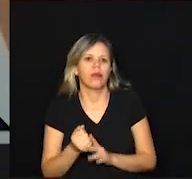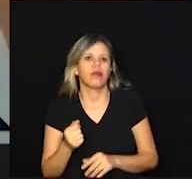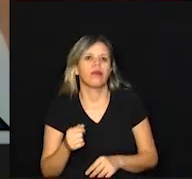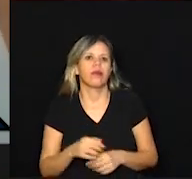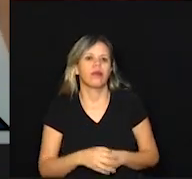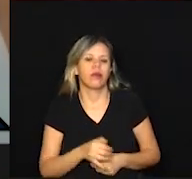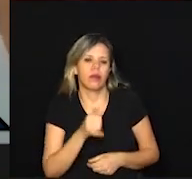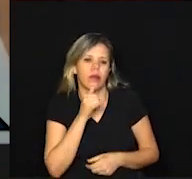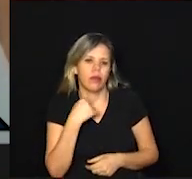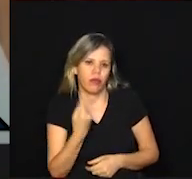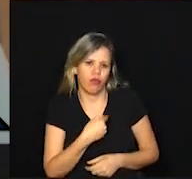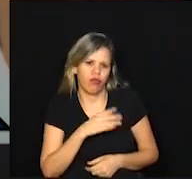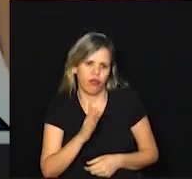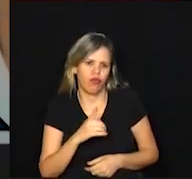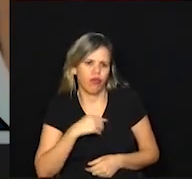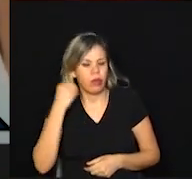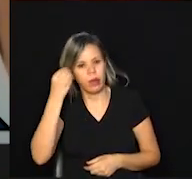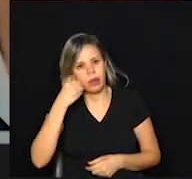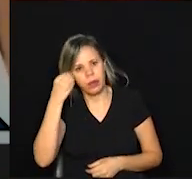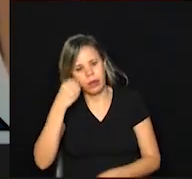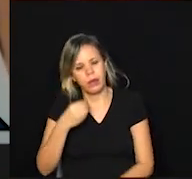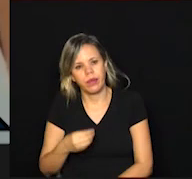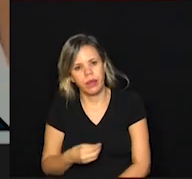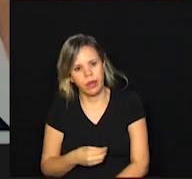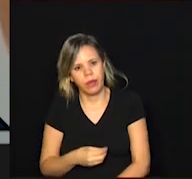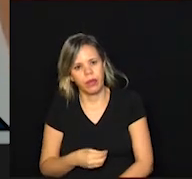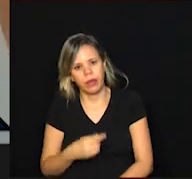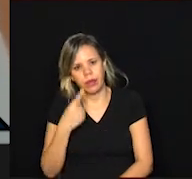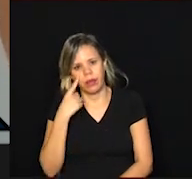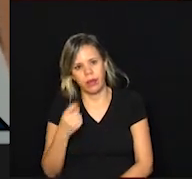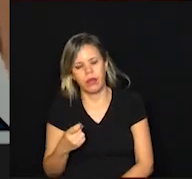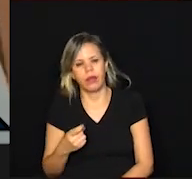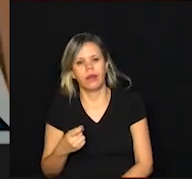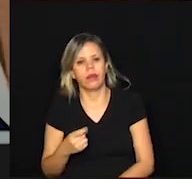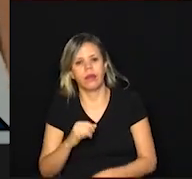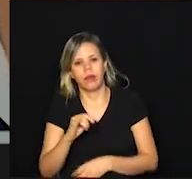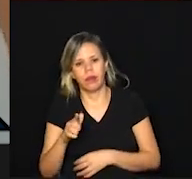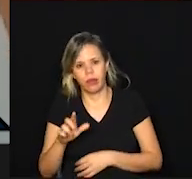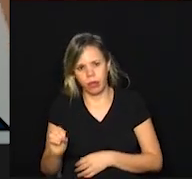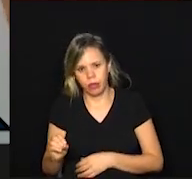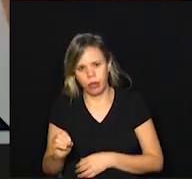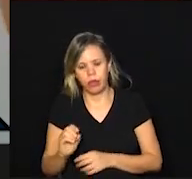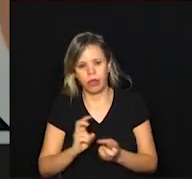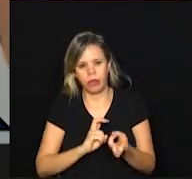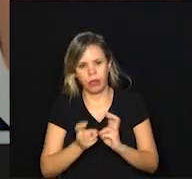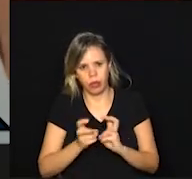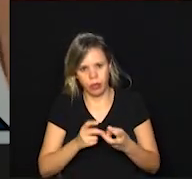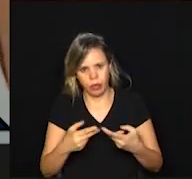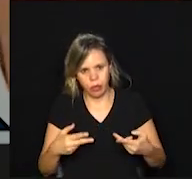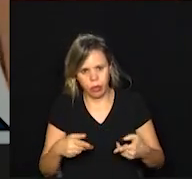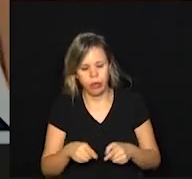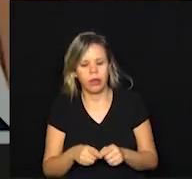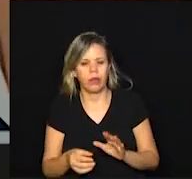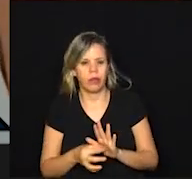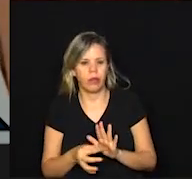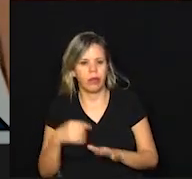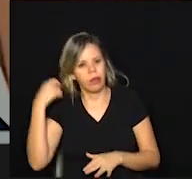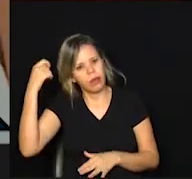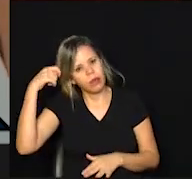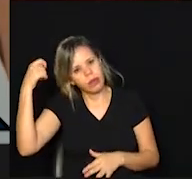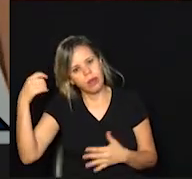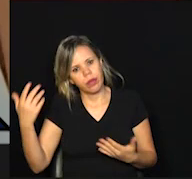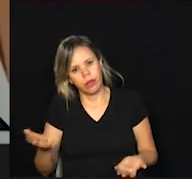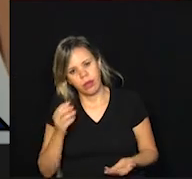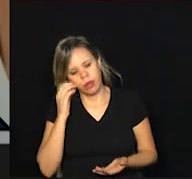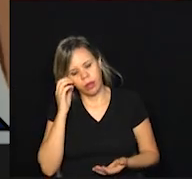de material nós já tivemos experiências interessantes com jongo e outras manifestações artísticas